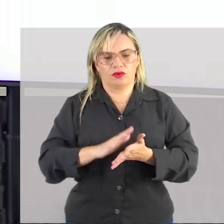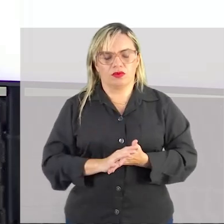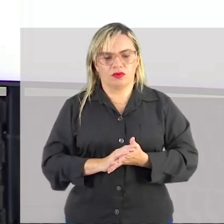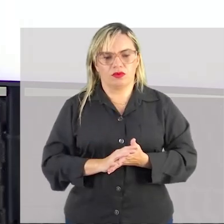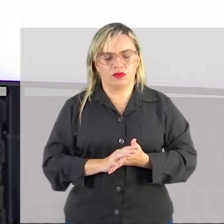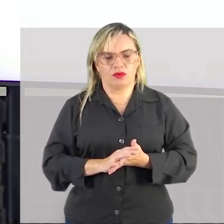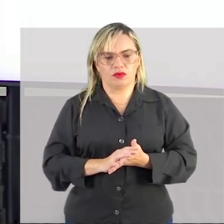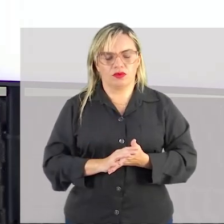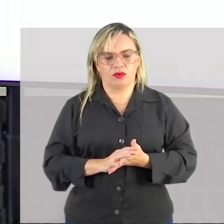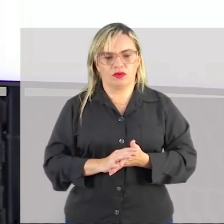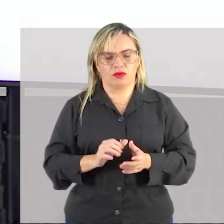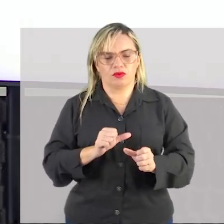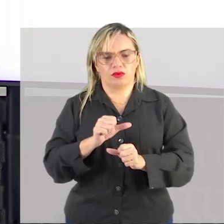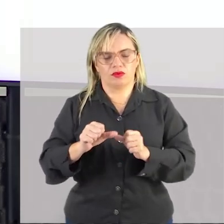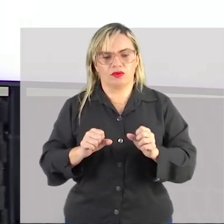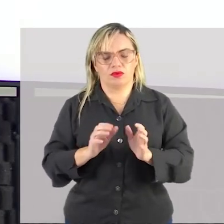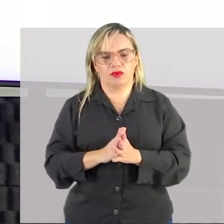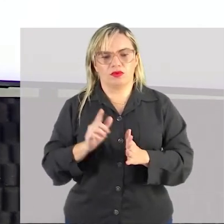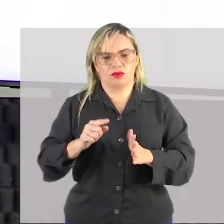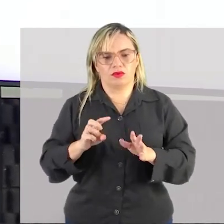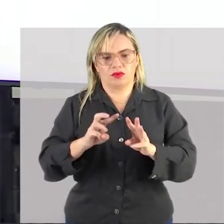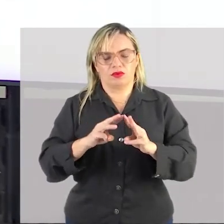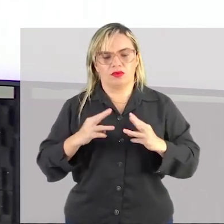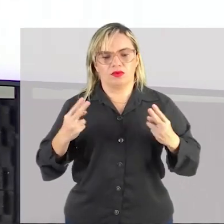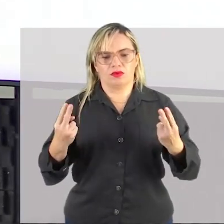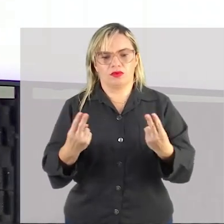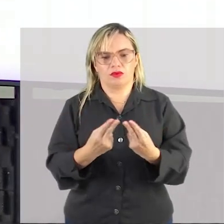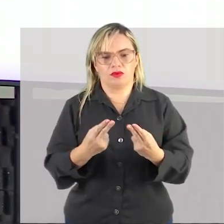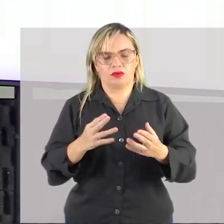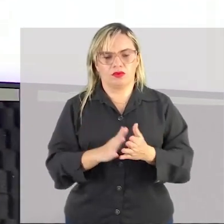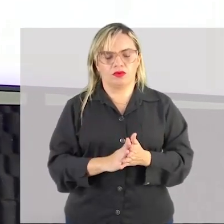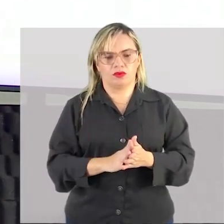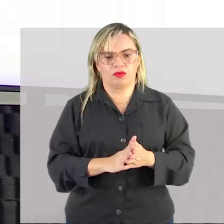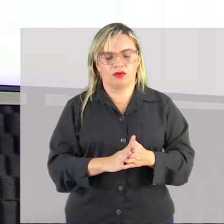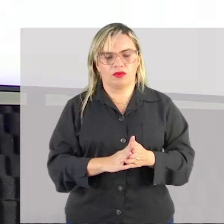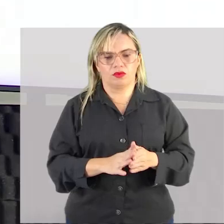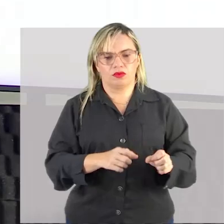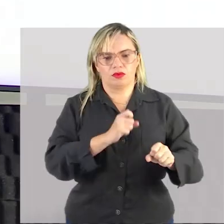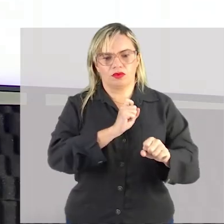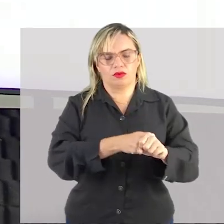estados físicos da matéria. Sólido,